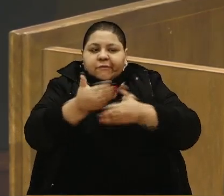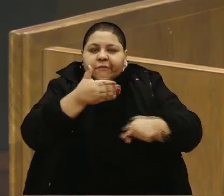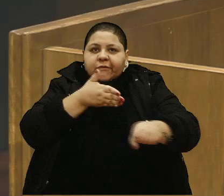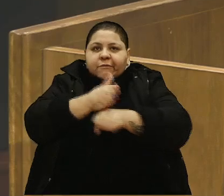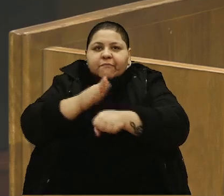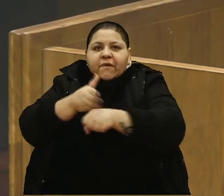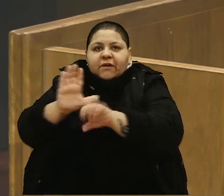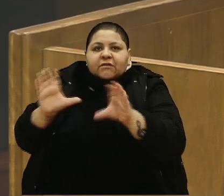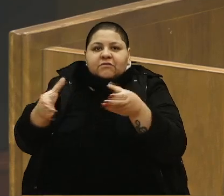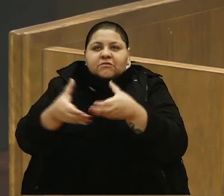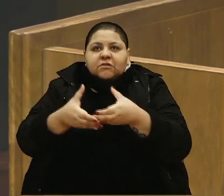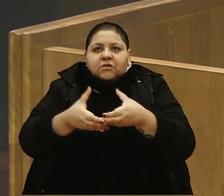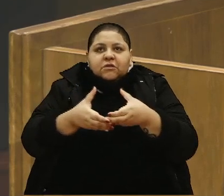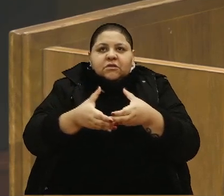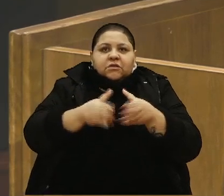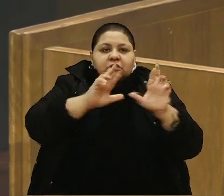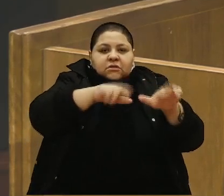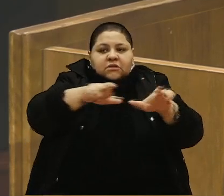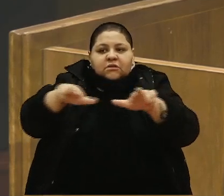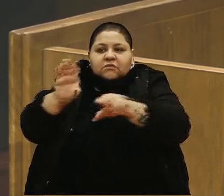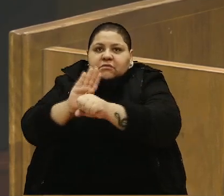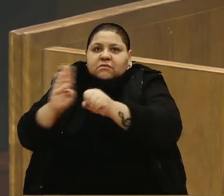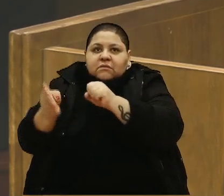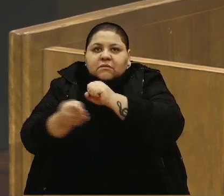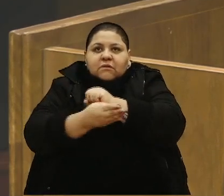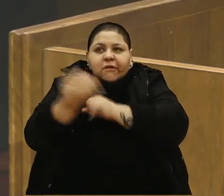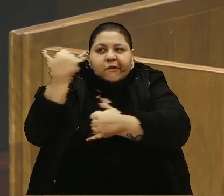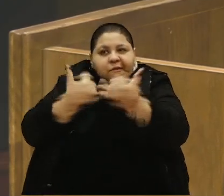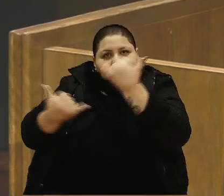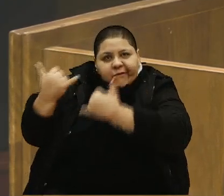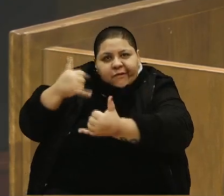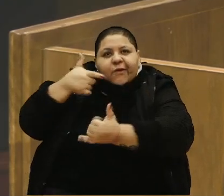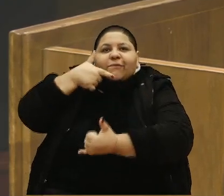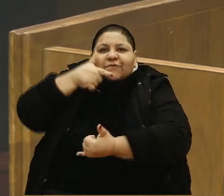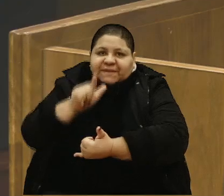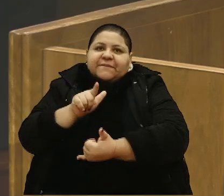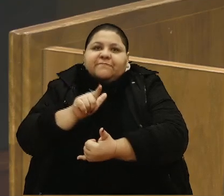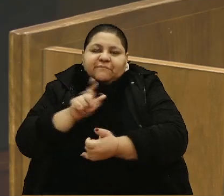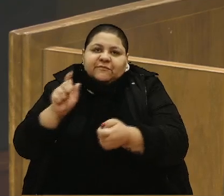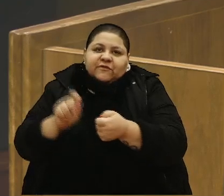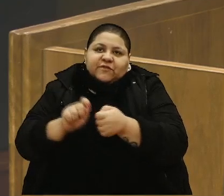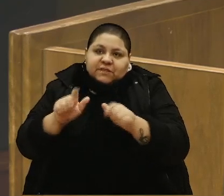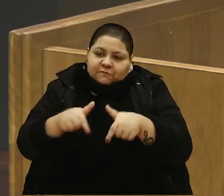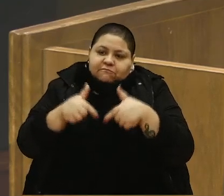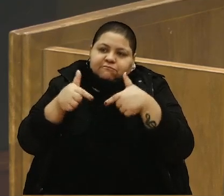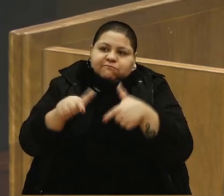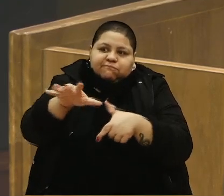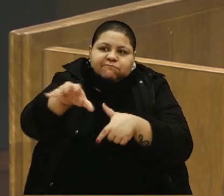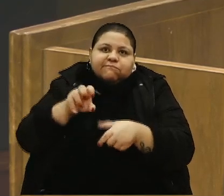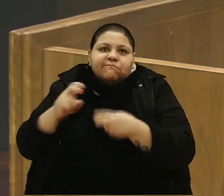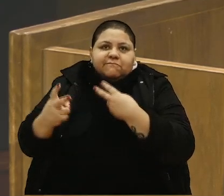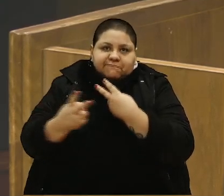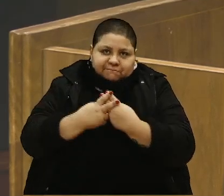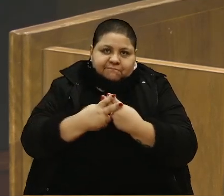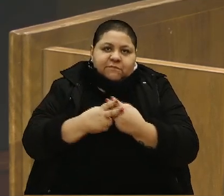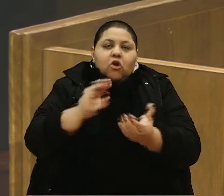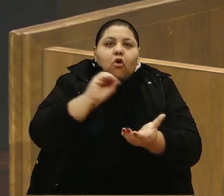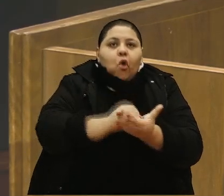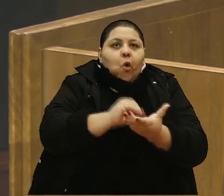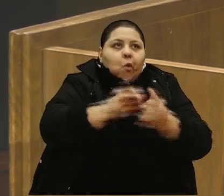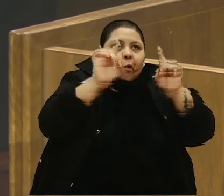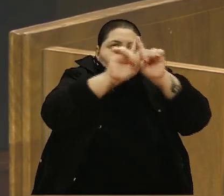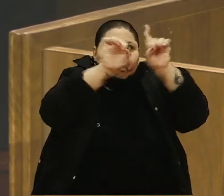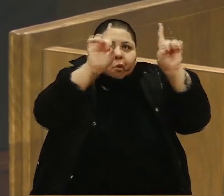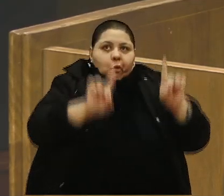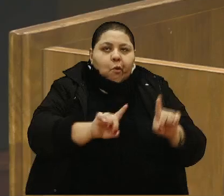grupos, às vezes, das localidades, das regiões, dos bairros, para pegar informação e conseguir, né, fazer algumas cadeias, né. Então, o déficit no efetivo do batalhão